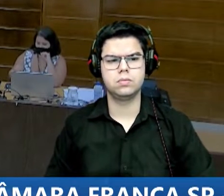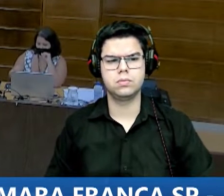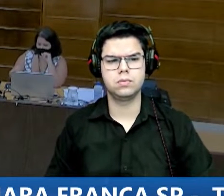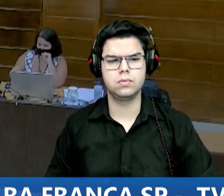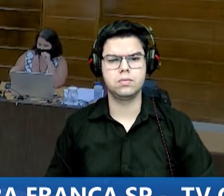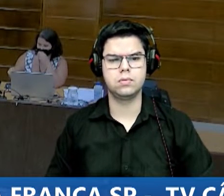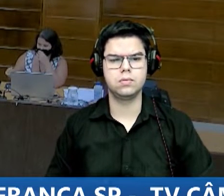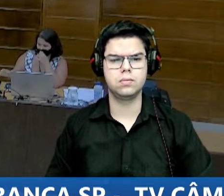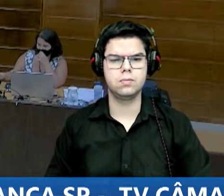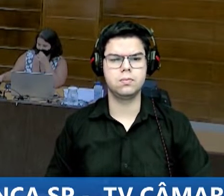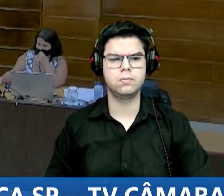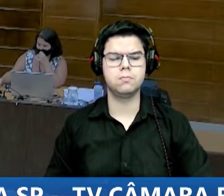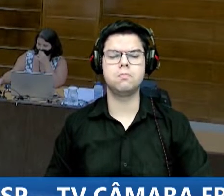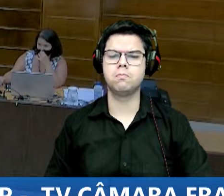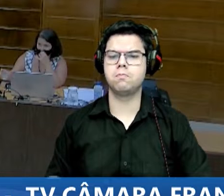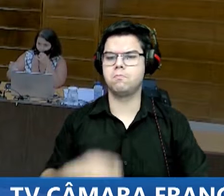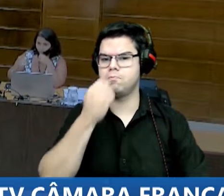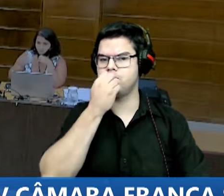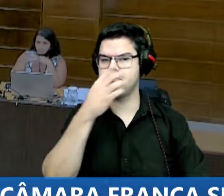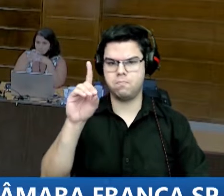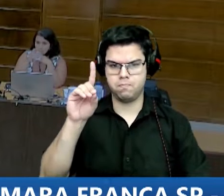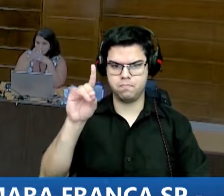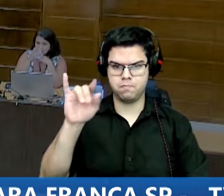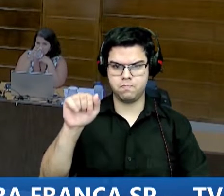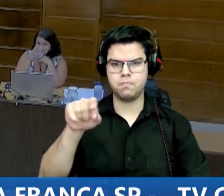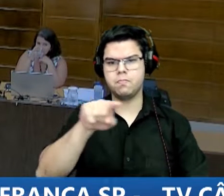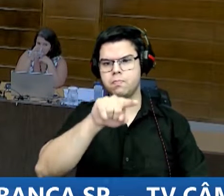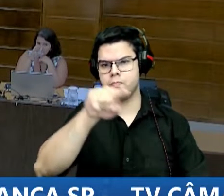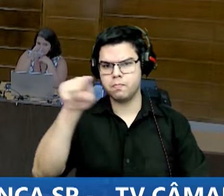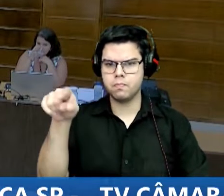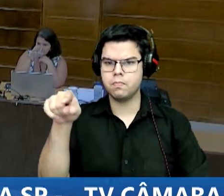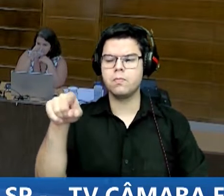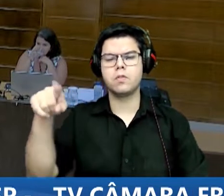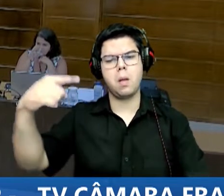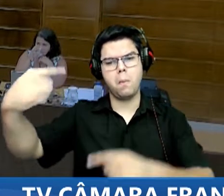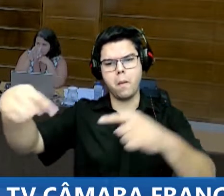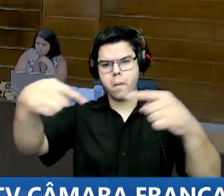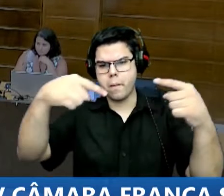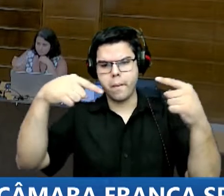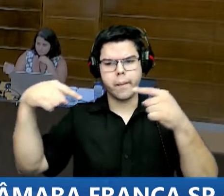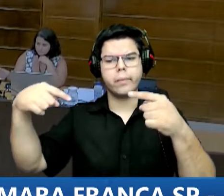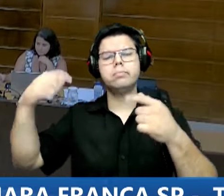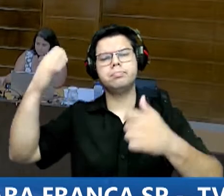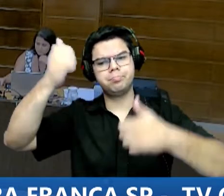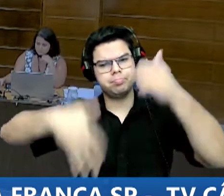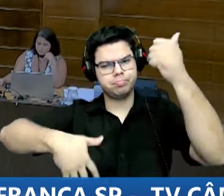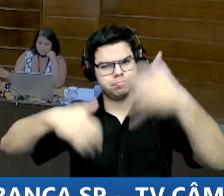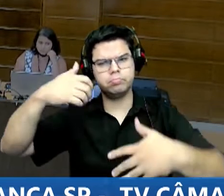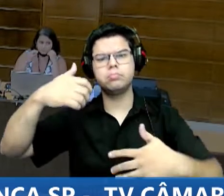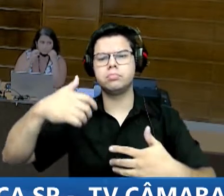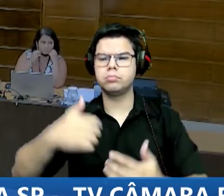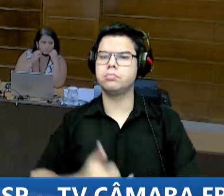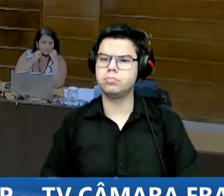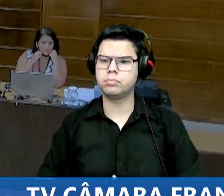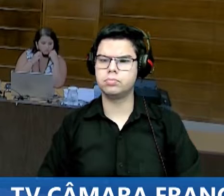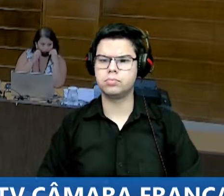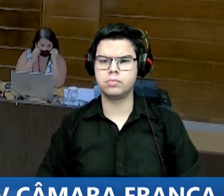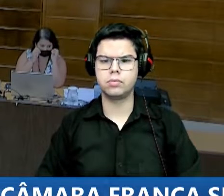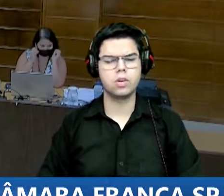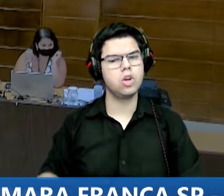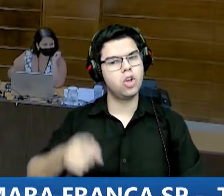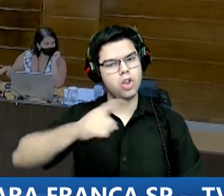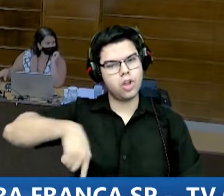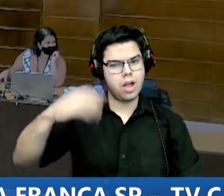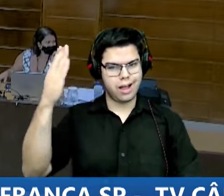Bom dia. Uma parte o seu diálogo aí, as suas colocações. A gente que foi conselheiro tutelar e trabalhamos